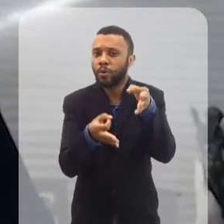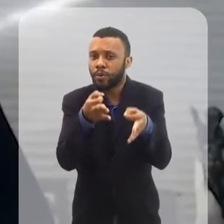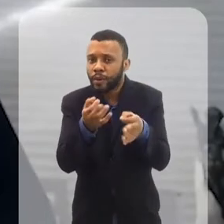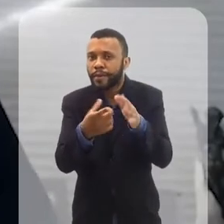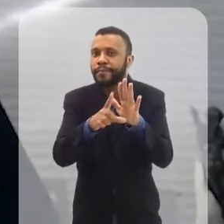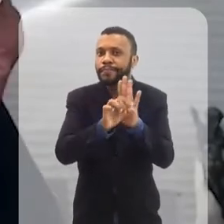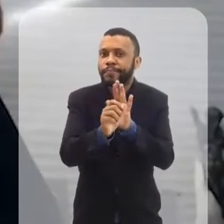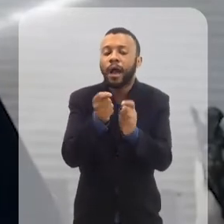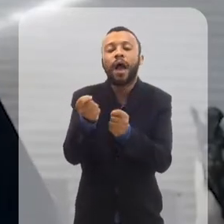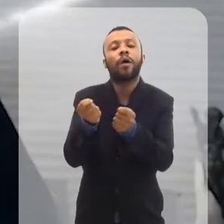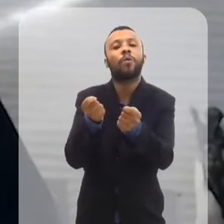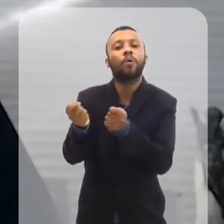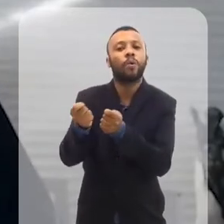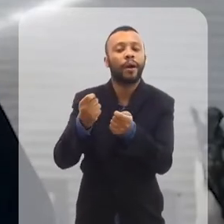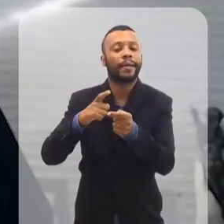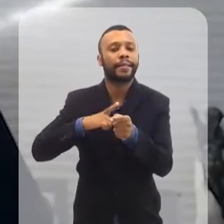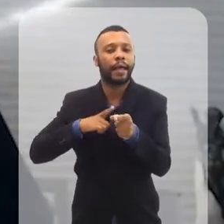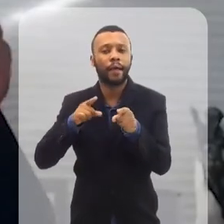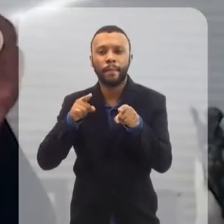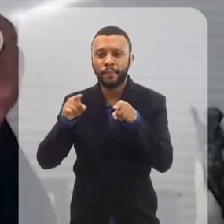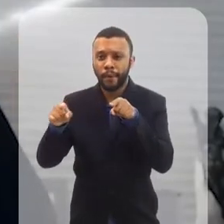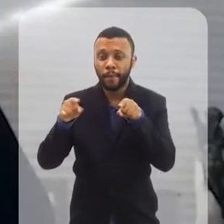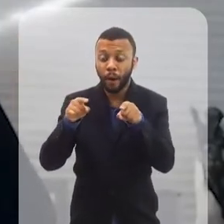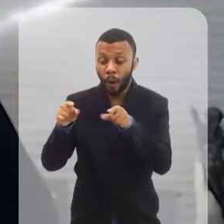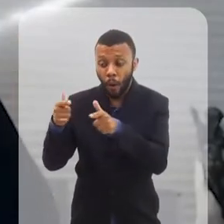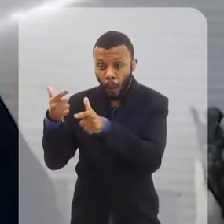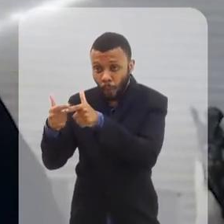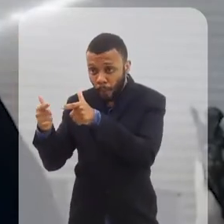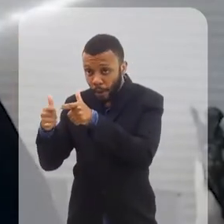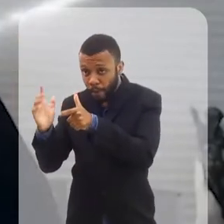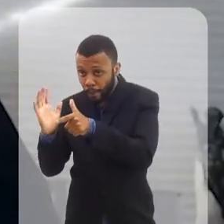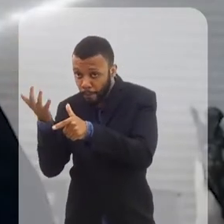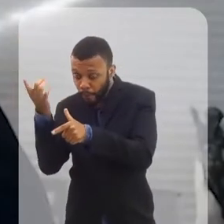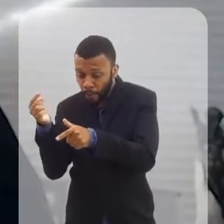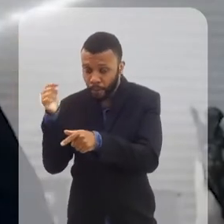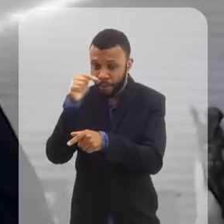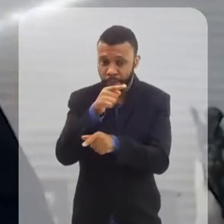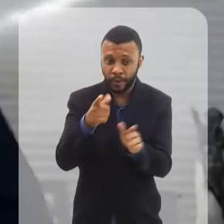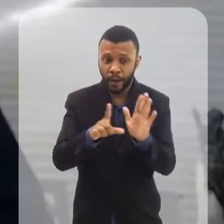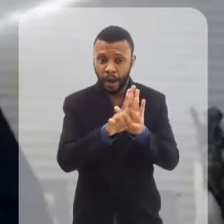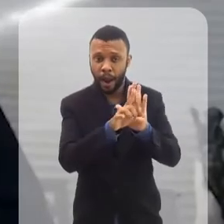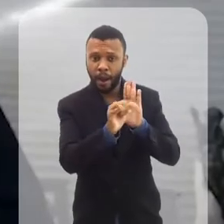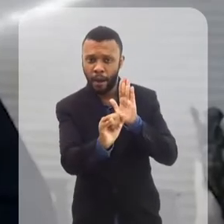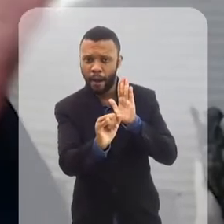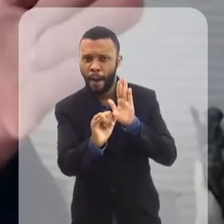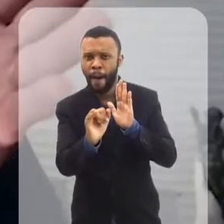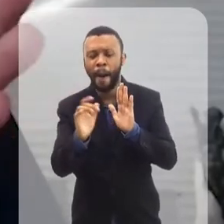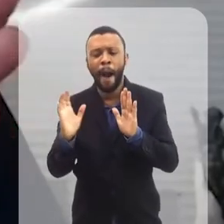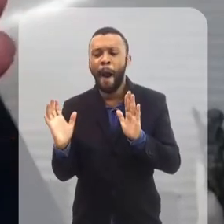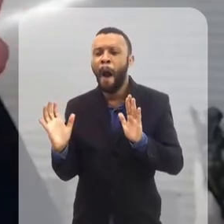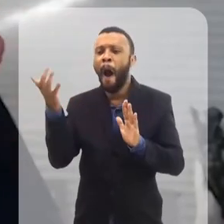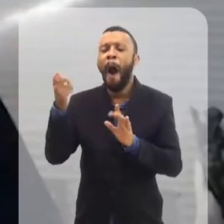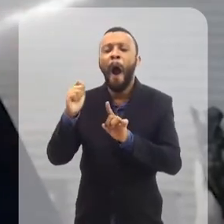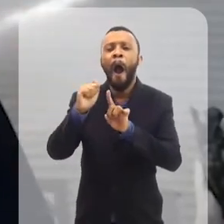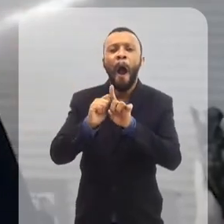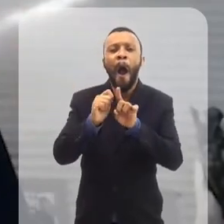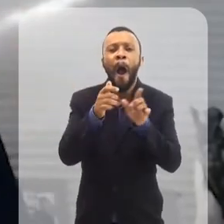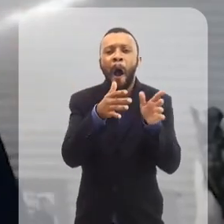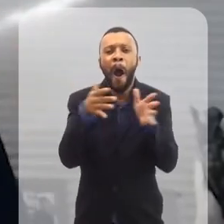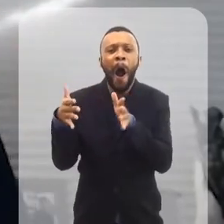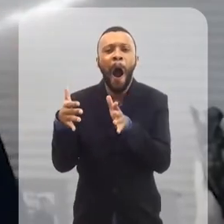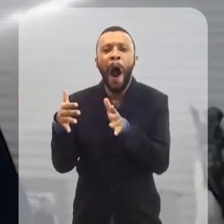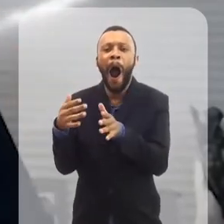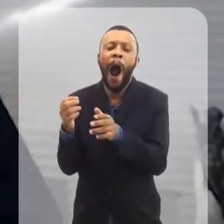aquilo. Quando há uma distância entre o problema acontecendo e a legislação, que ela aconteceu em meses, é